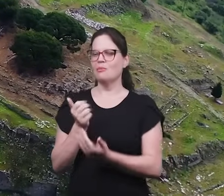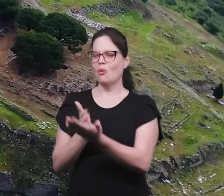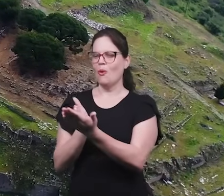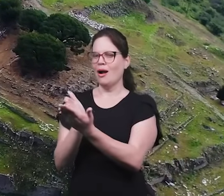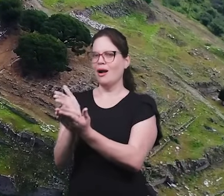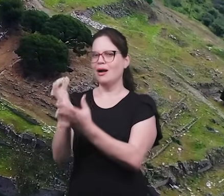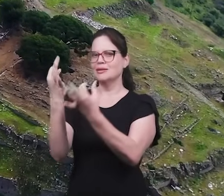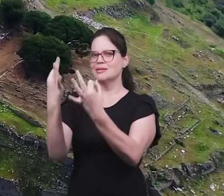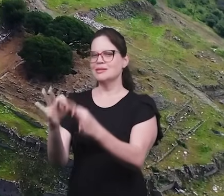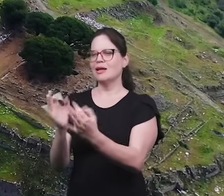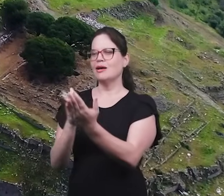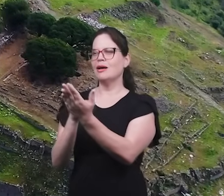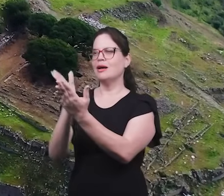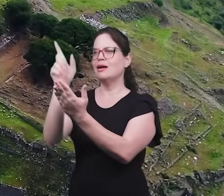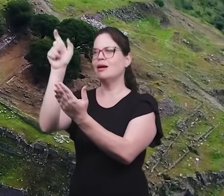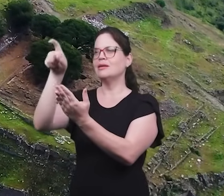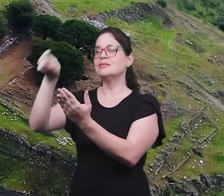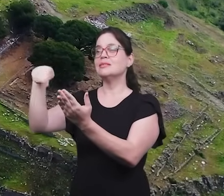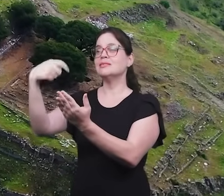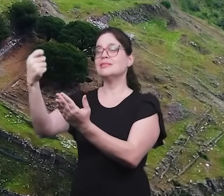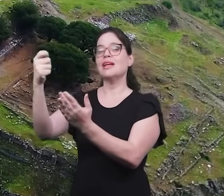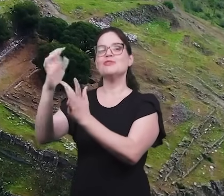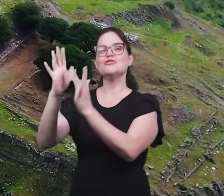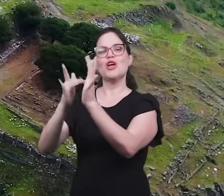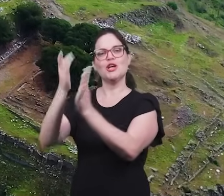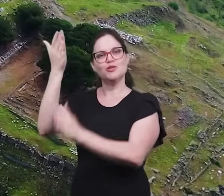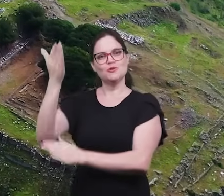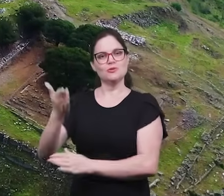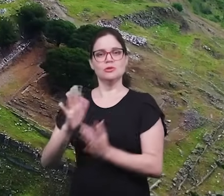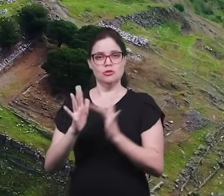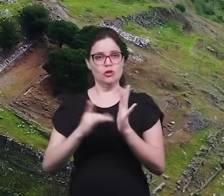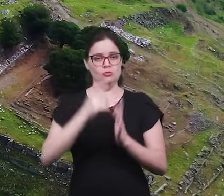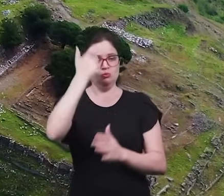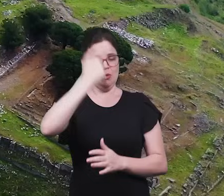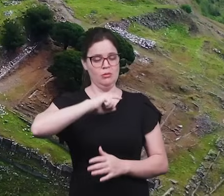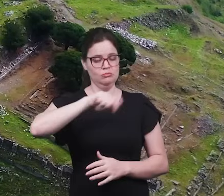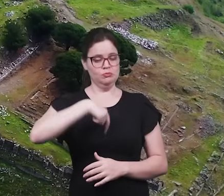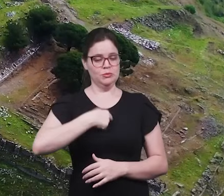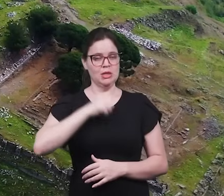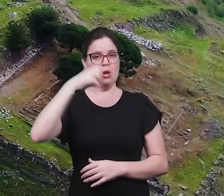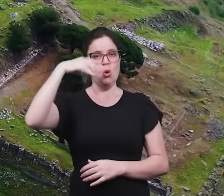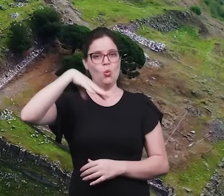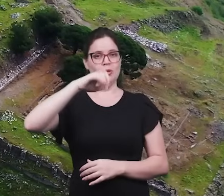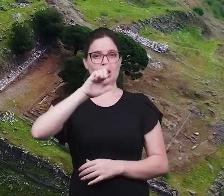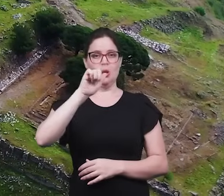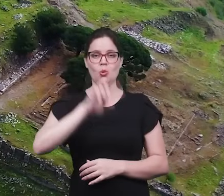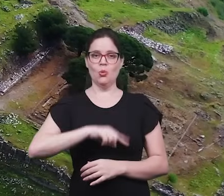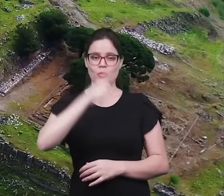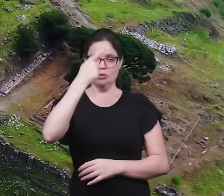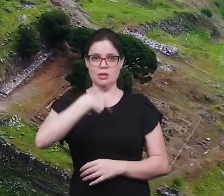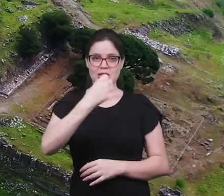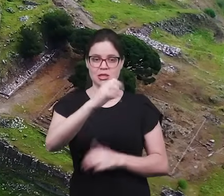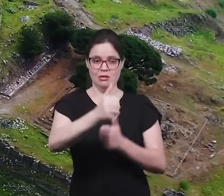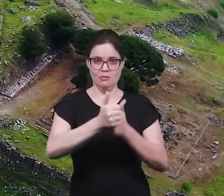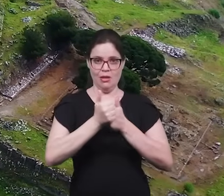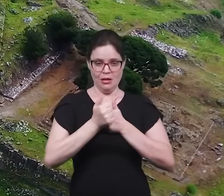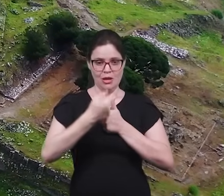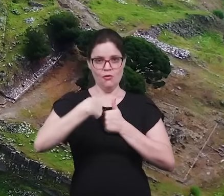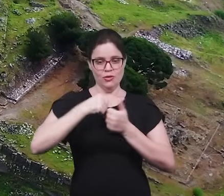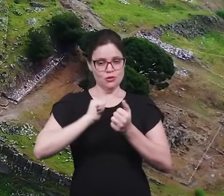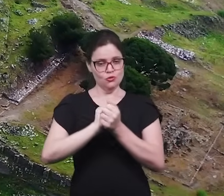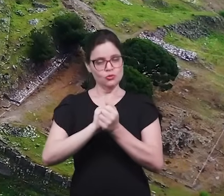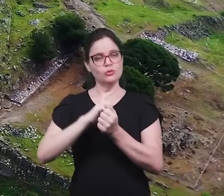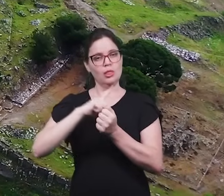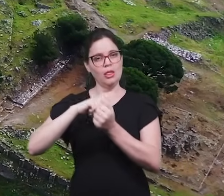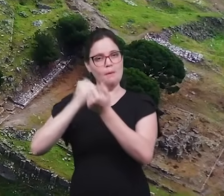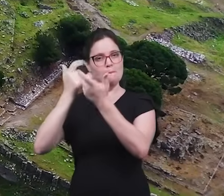mundo. Então, é para esse lugar que nós estamos querendo caminhar. Quem me segue não